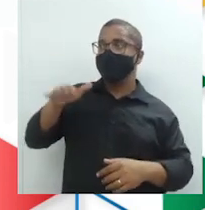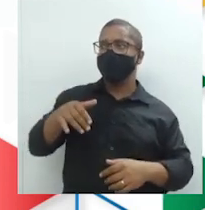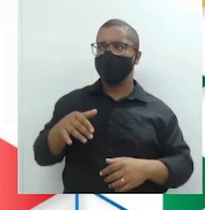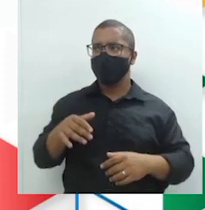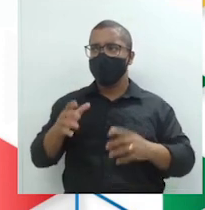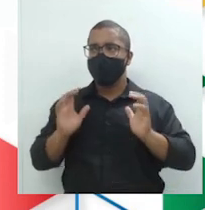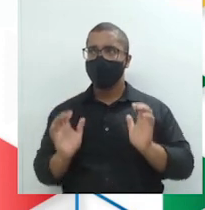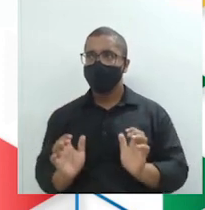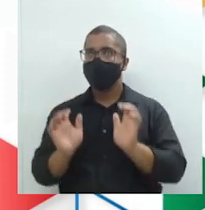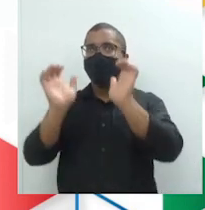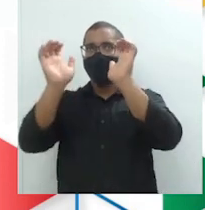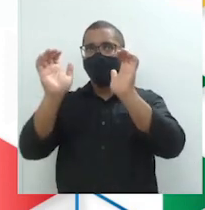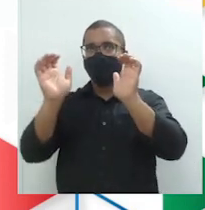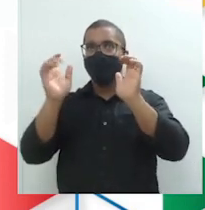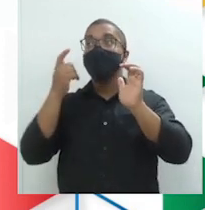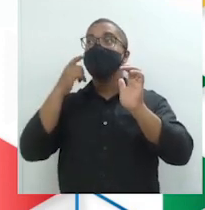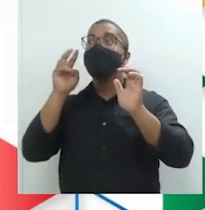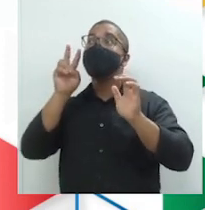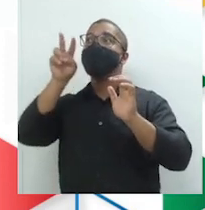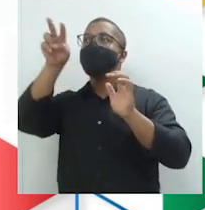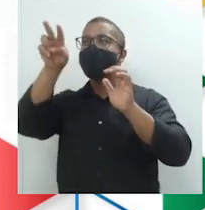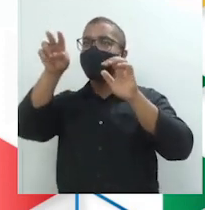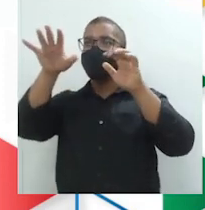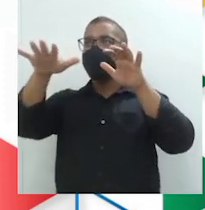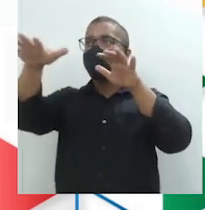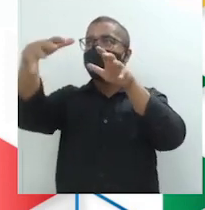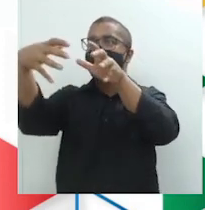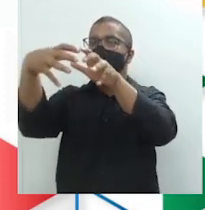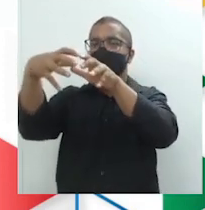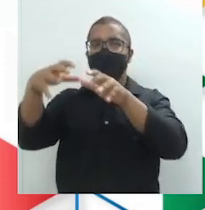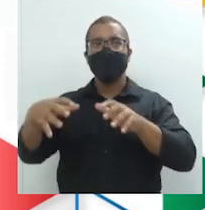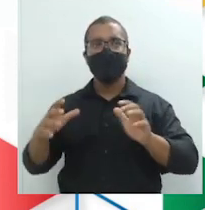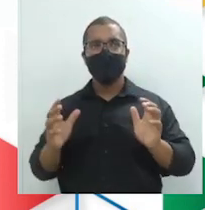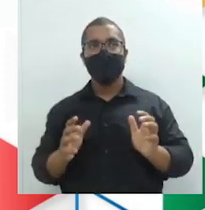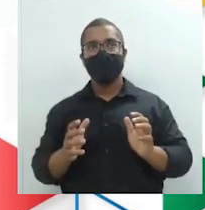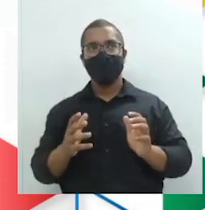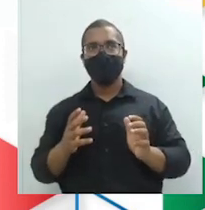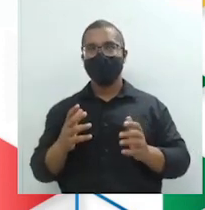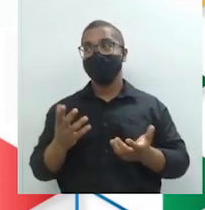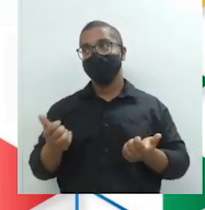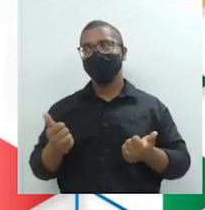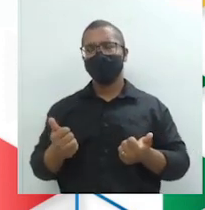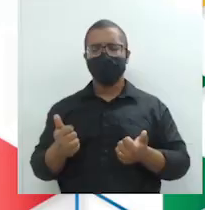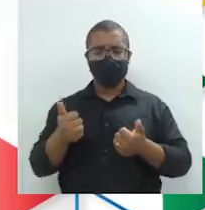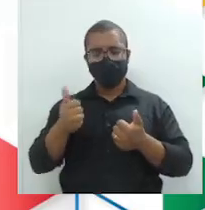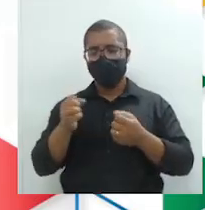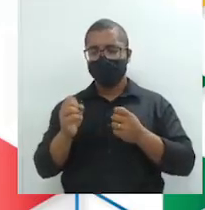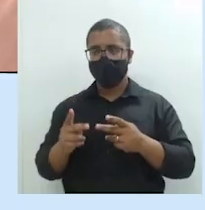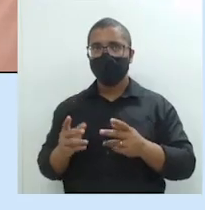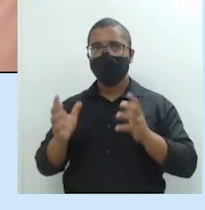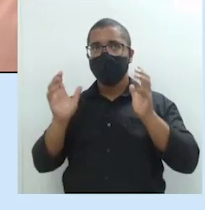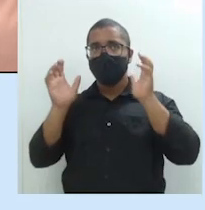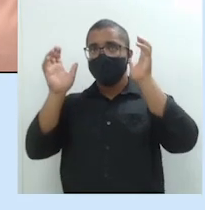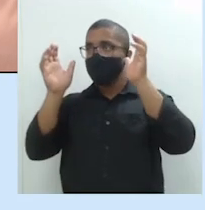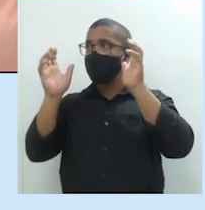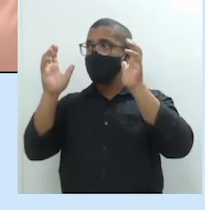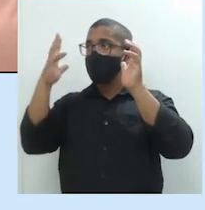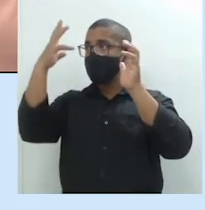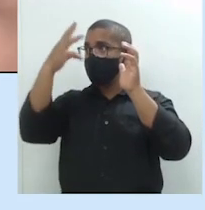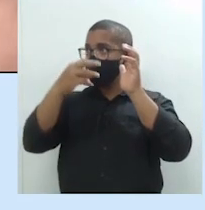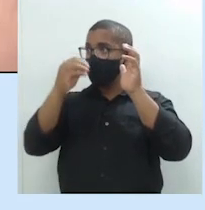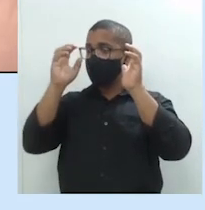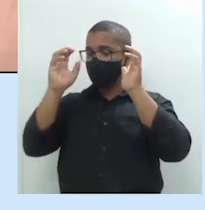me levanta para ver a banda no palco? Aí a namorada disse, lindo, o rapaz a joga no chão, infelizmente,